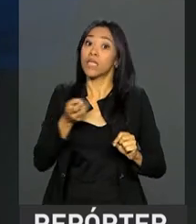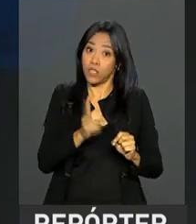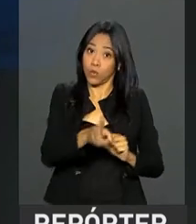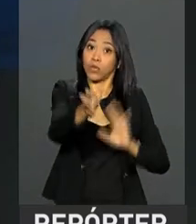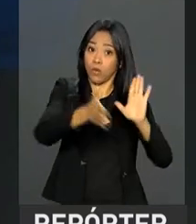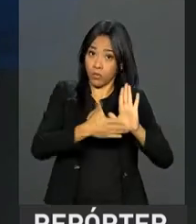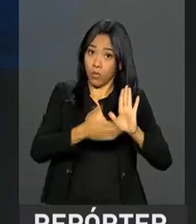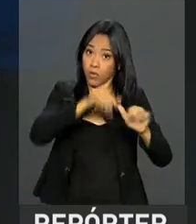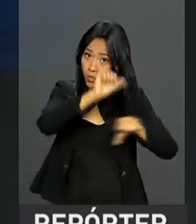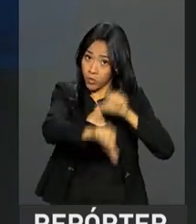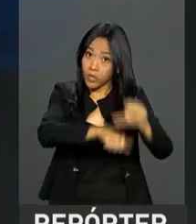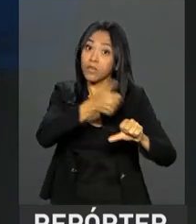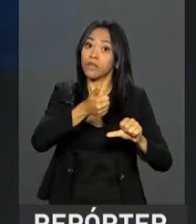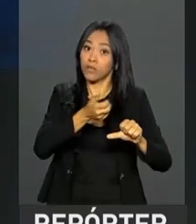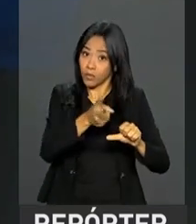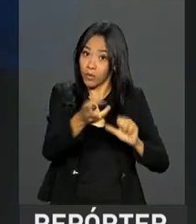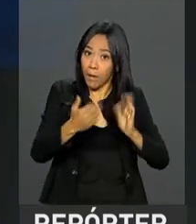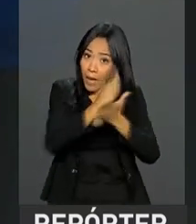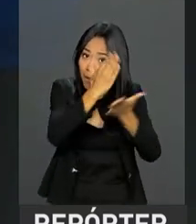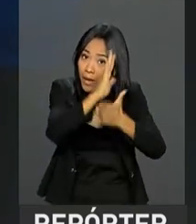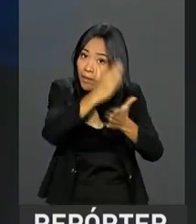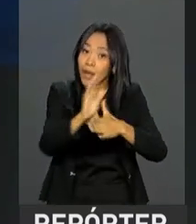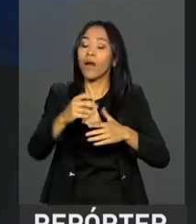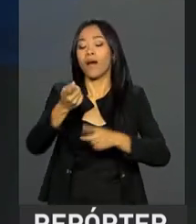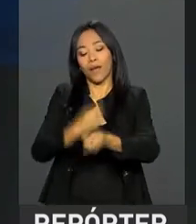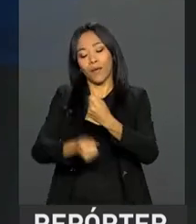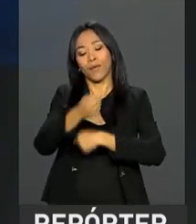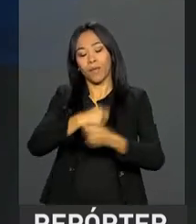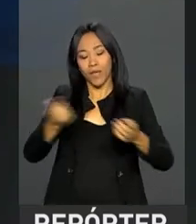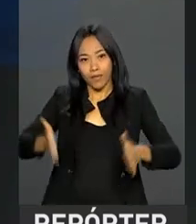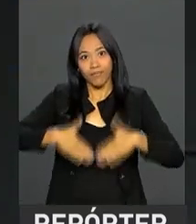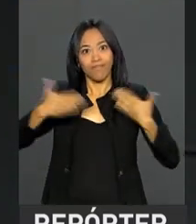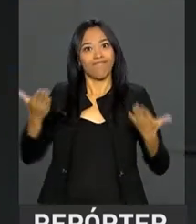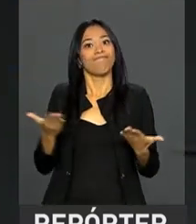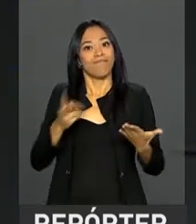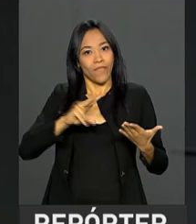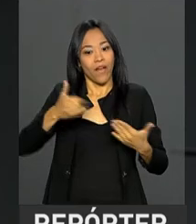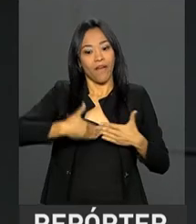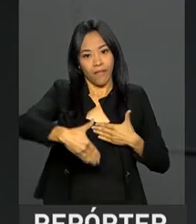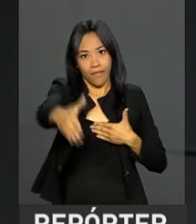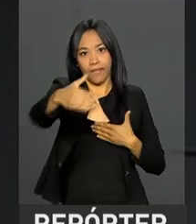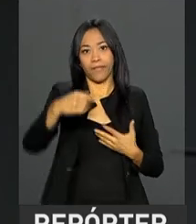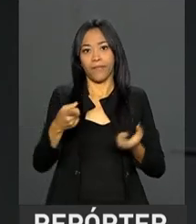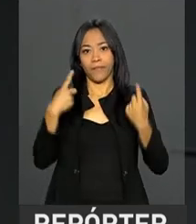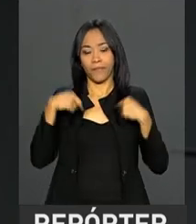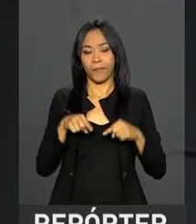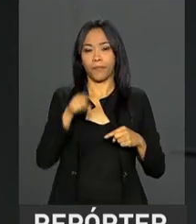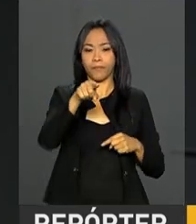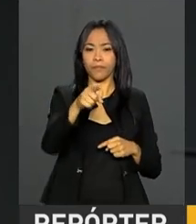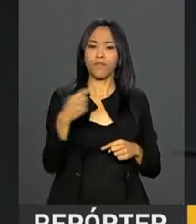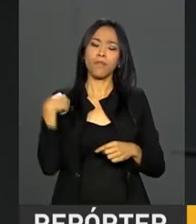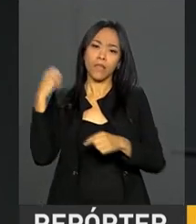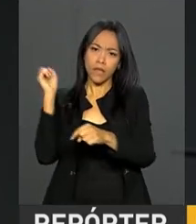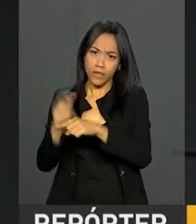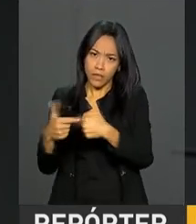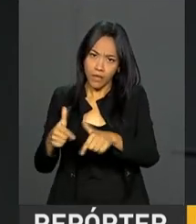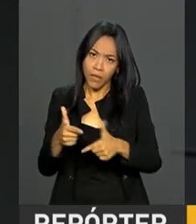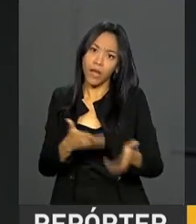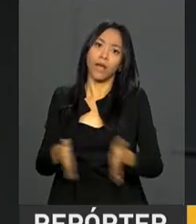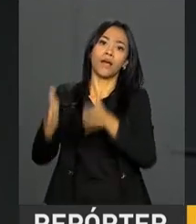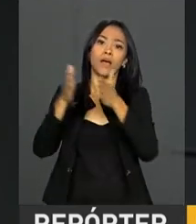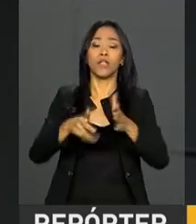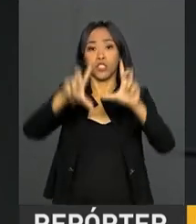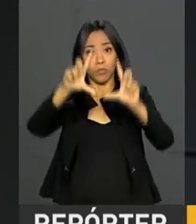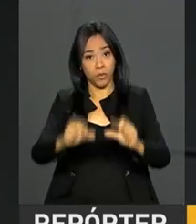continuarem a ser aprovadas a economia nos dará grandes surpresas é tomada da atividade a geração de postos de trabalho a queda